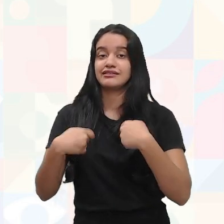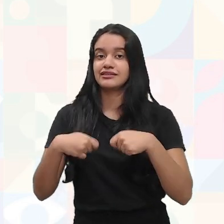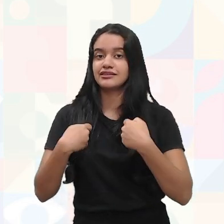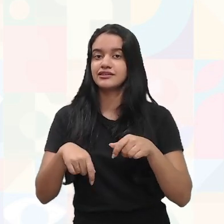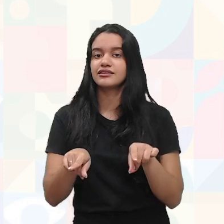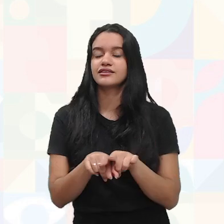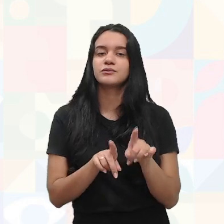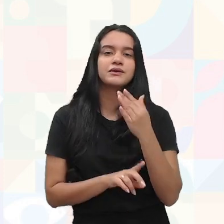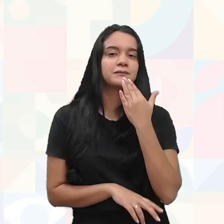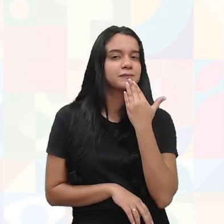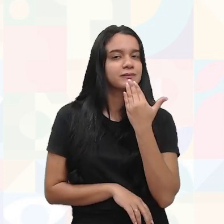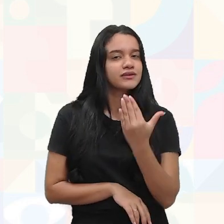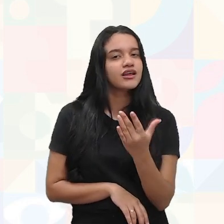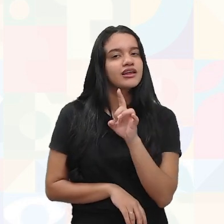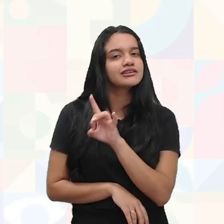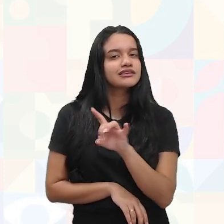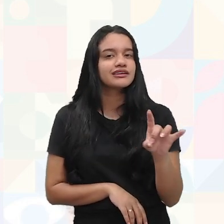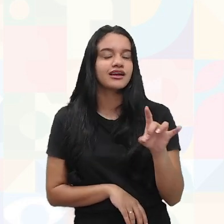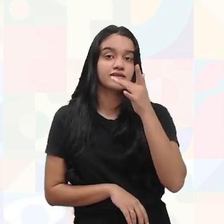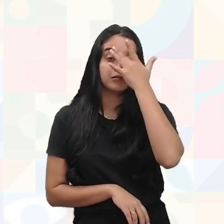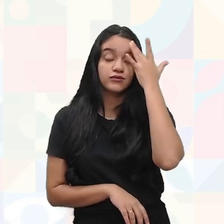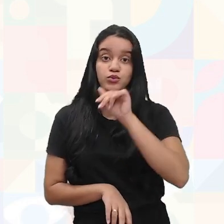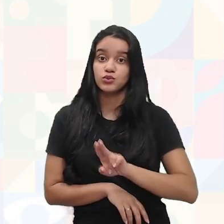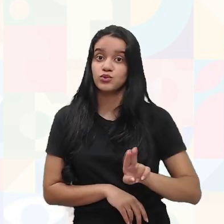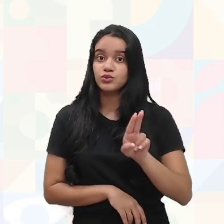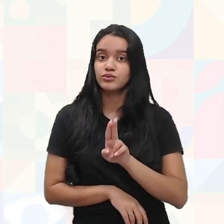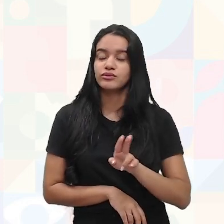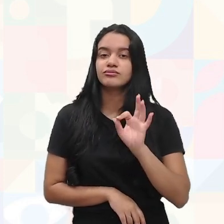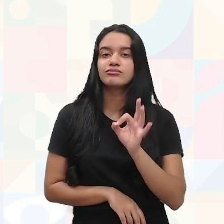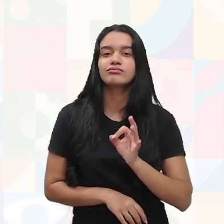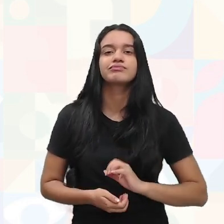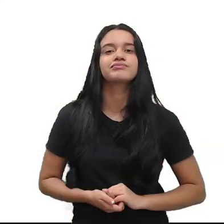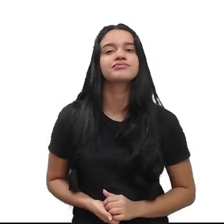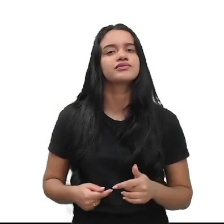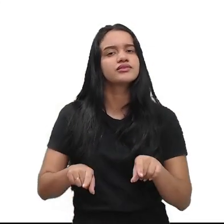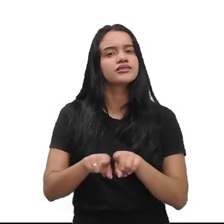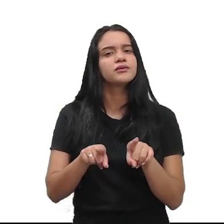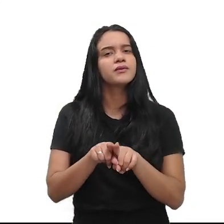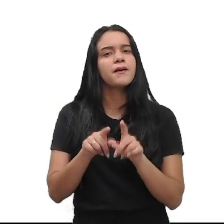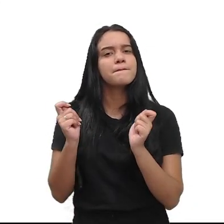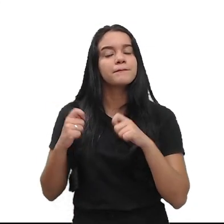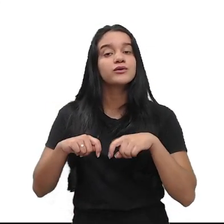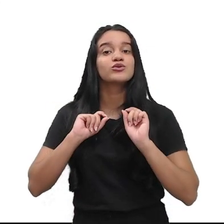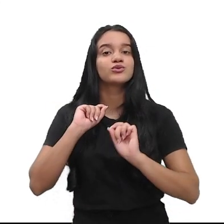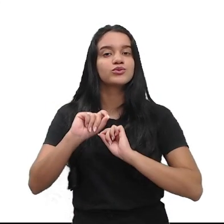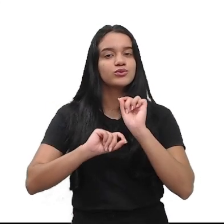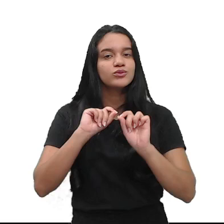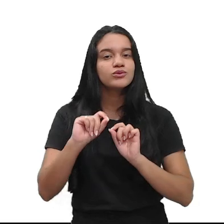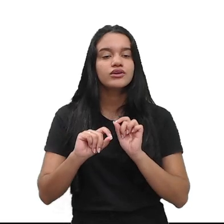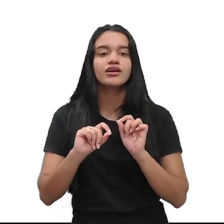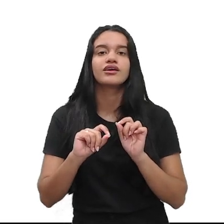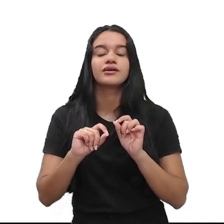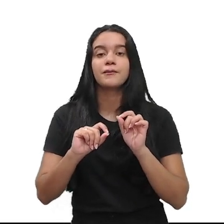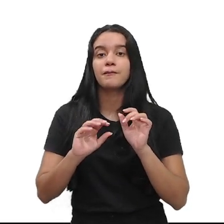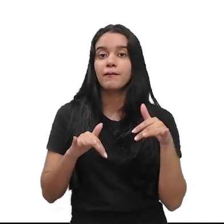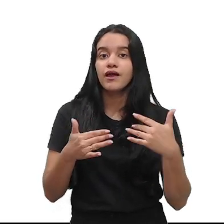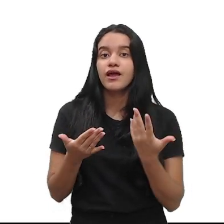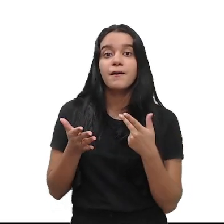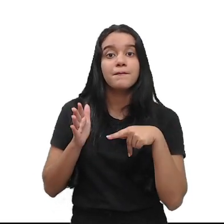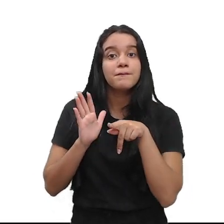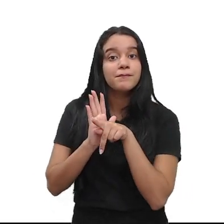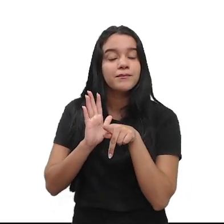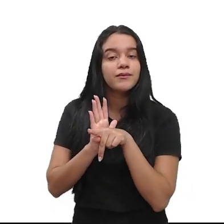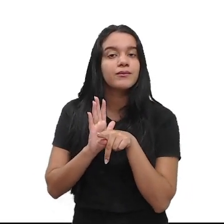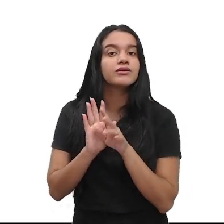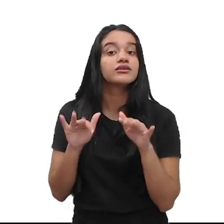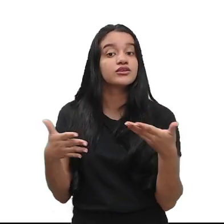e preferências de cada usuário. Ele também possui ferramentas de edição avançadas.